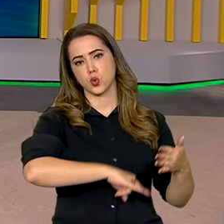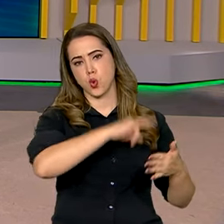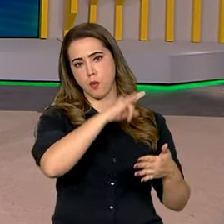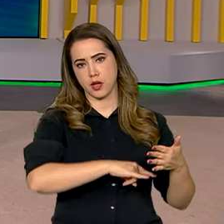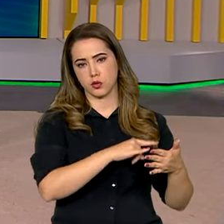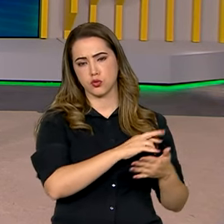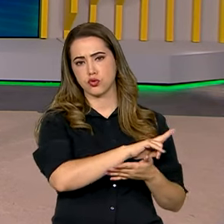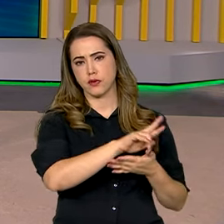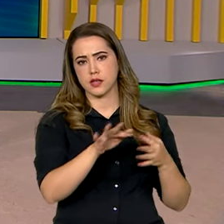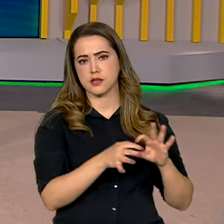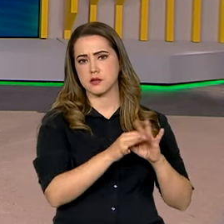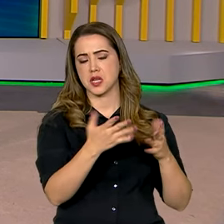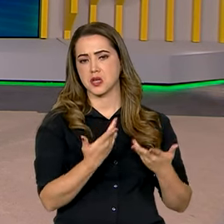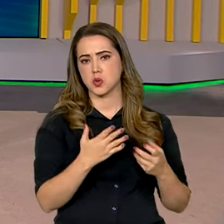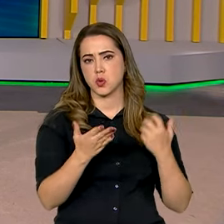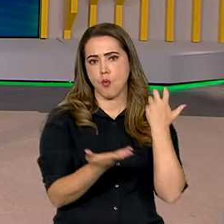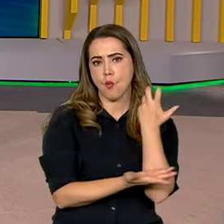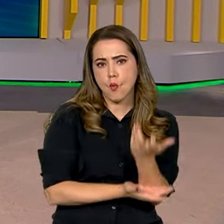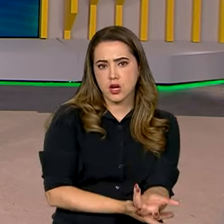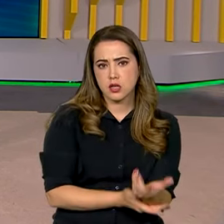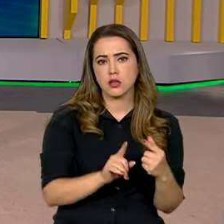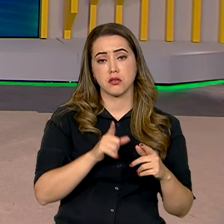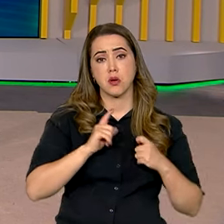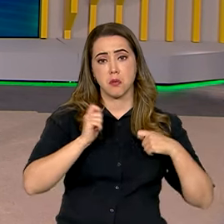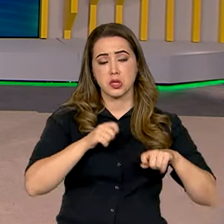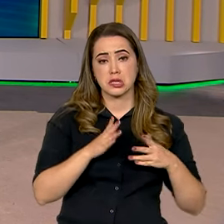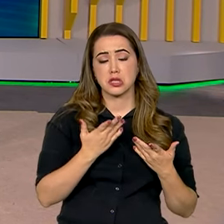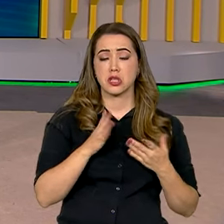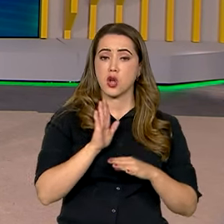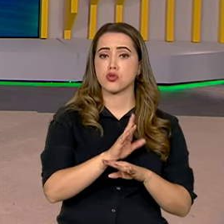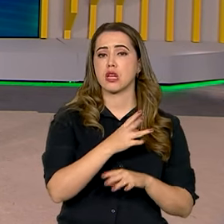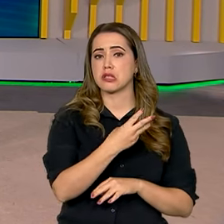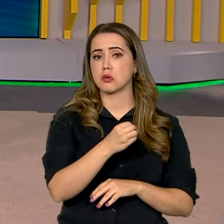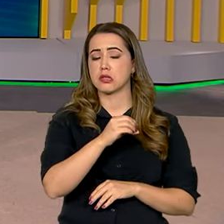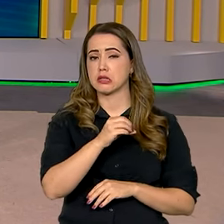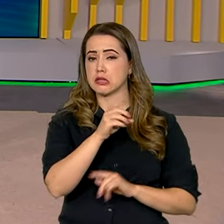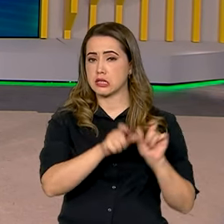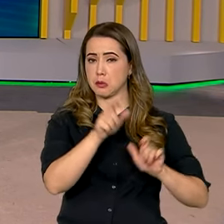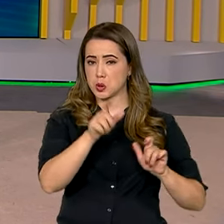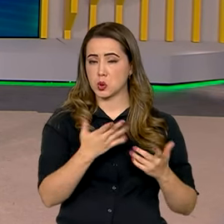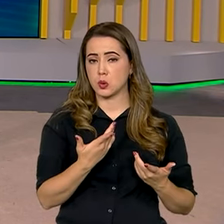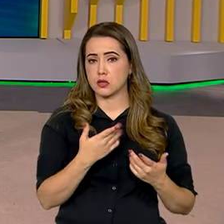falsificação de diversas autorizações de extração que teriam beneficiado cerca de 30